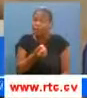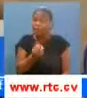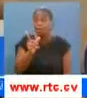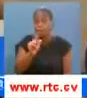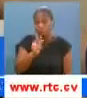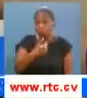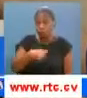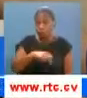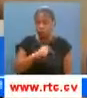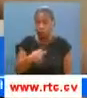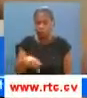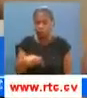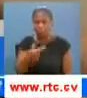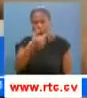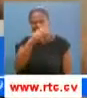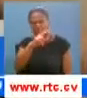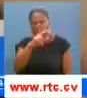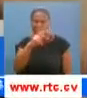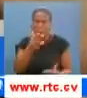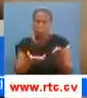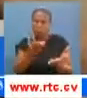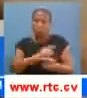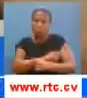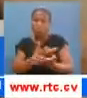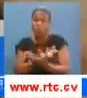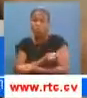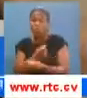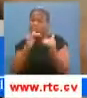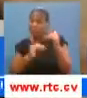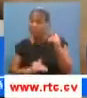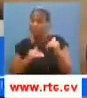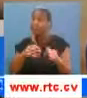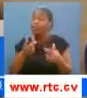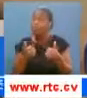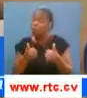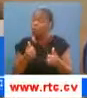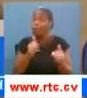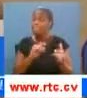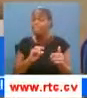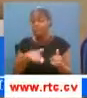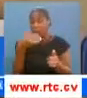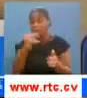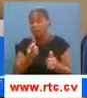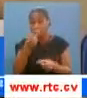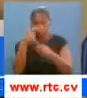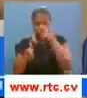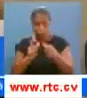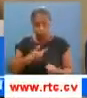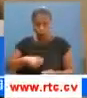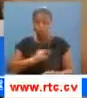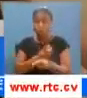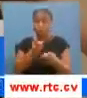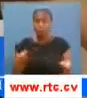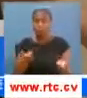nós temos tido uma taxa de inflação muito baixa, o que é muito bom, particularmente para as nossas populações,